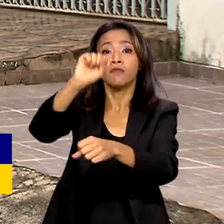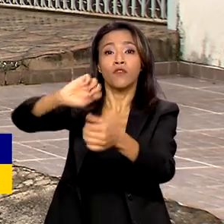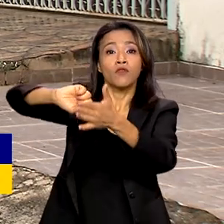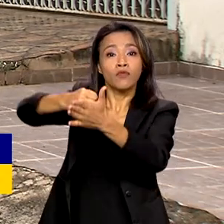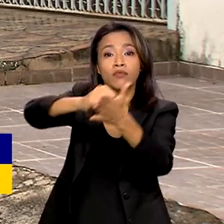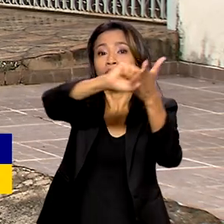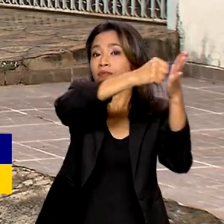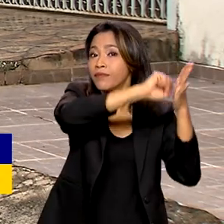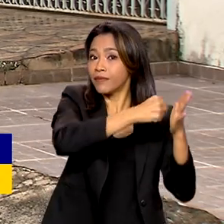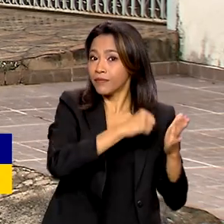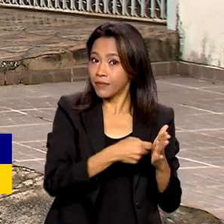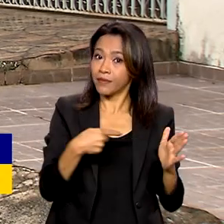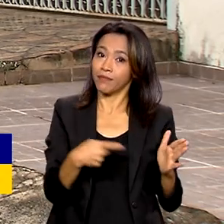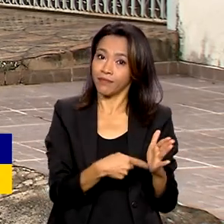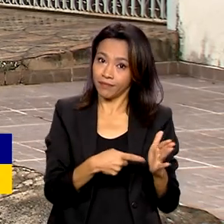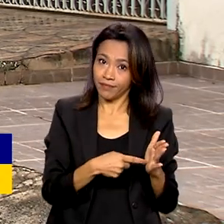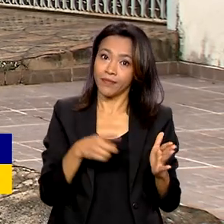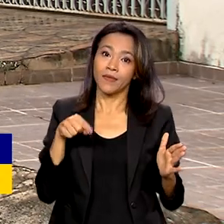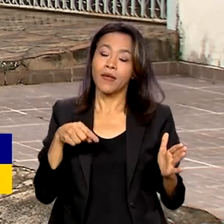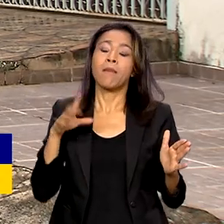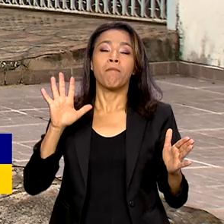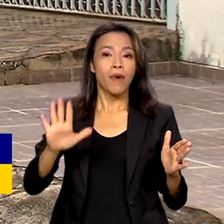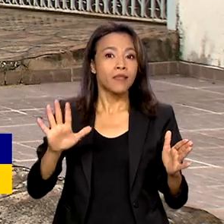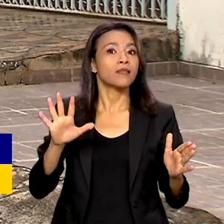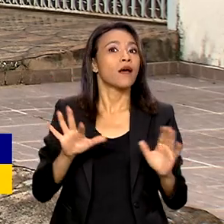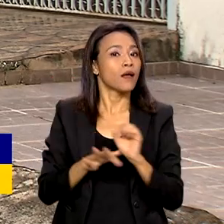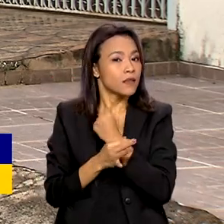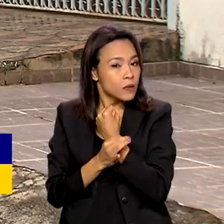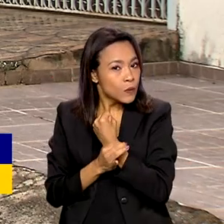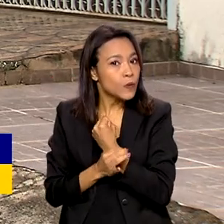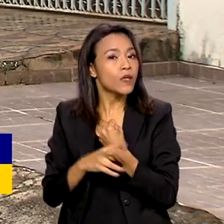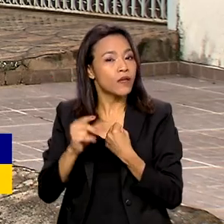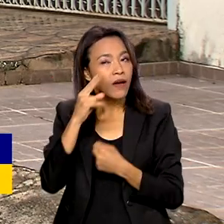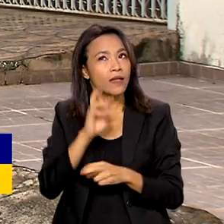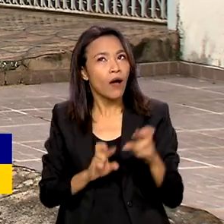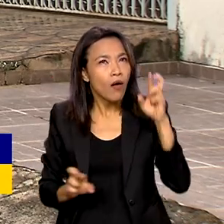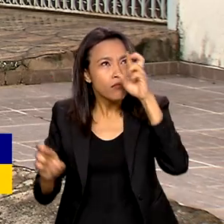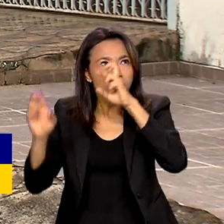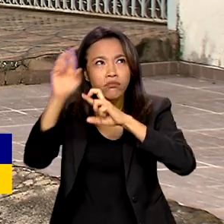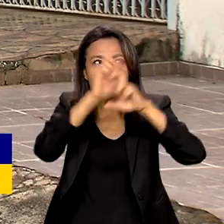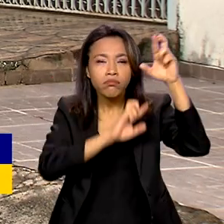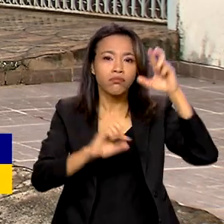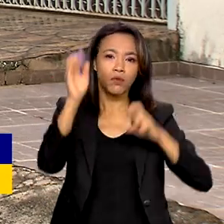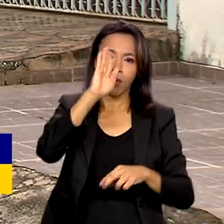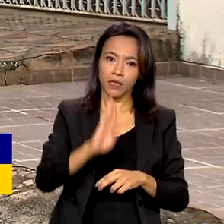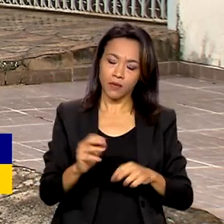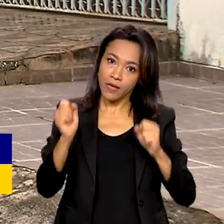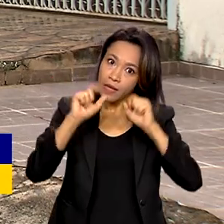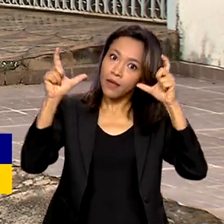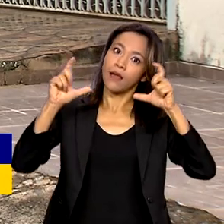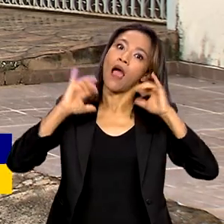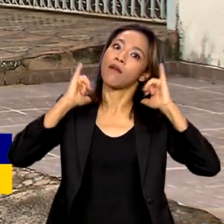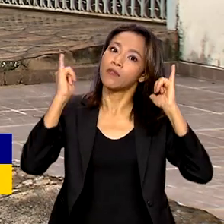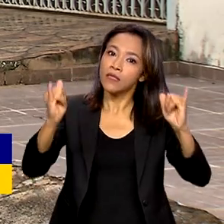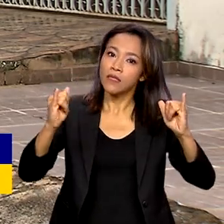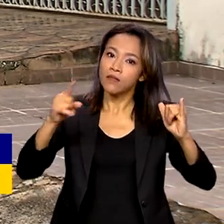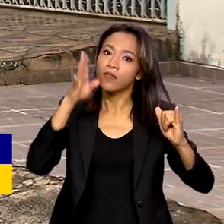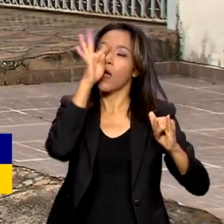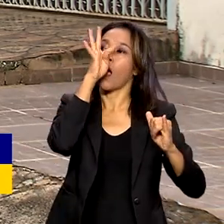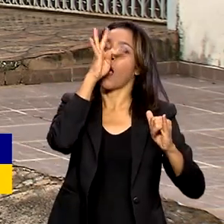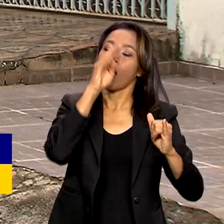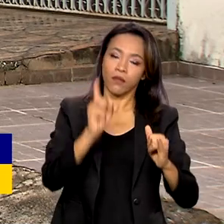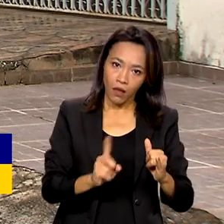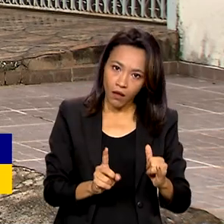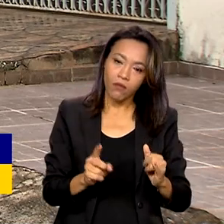em saúde arboviroses mas garante que vai continuar vigilante e Alerta população para que não se descuide